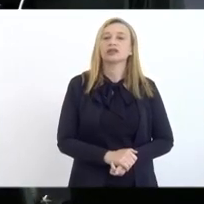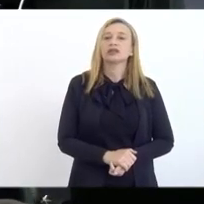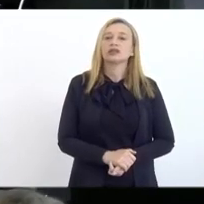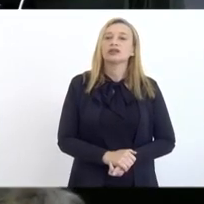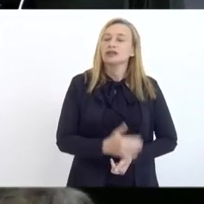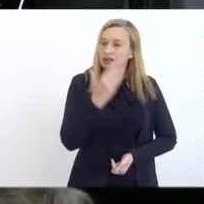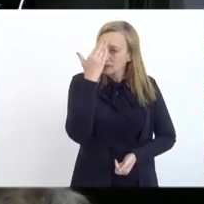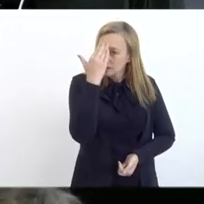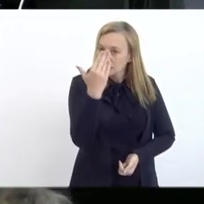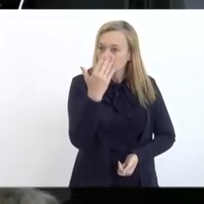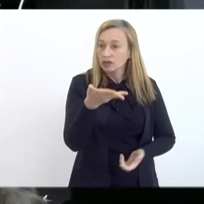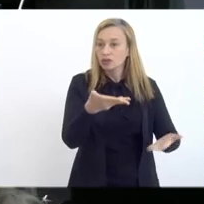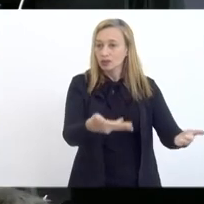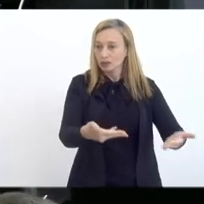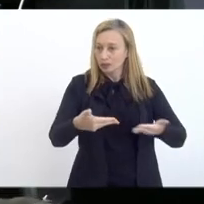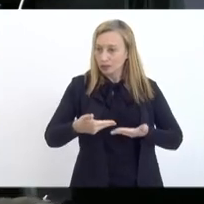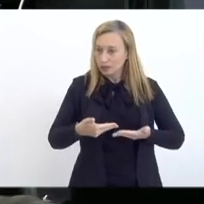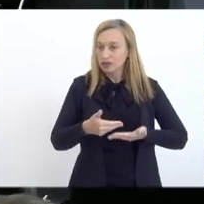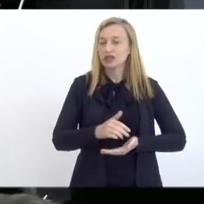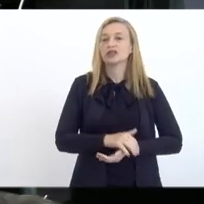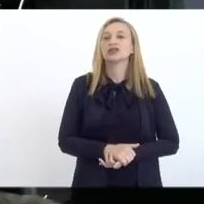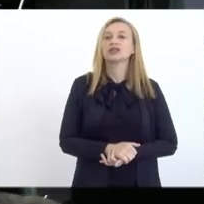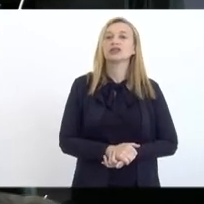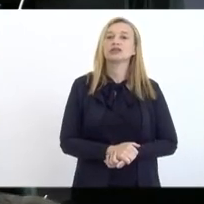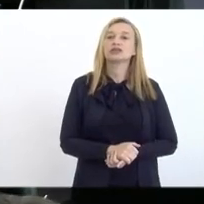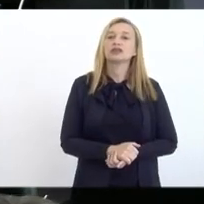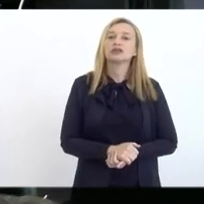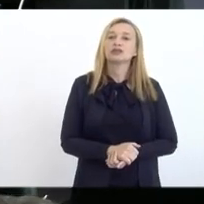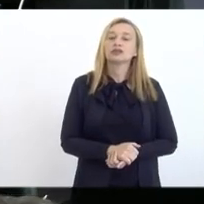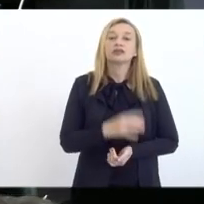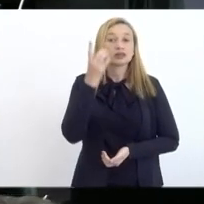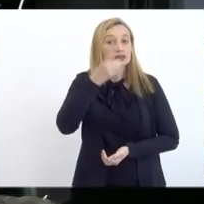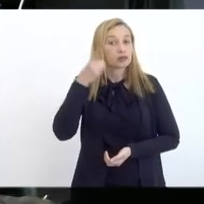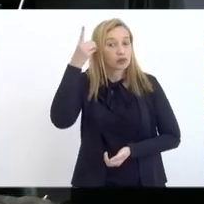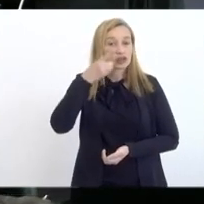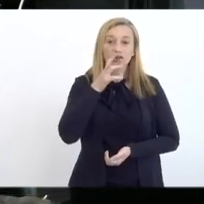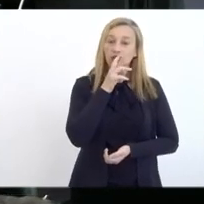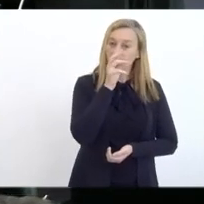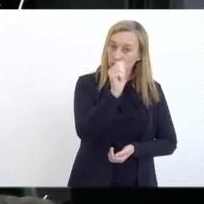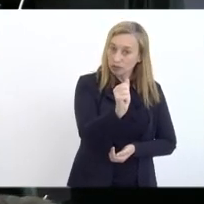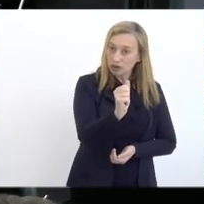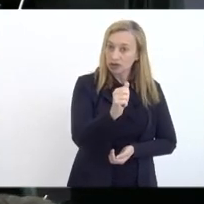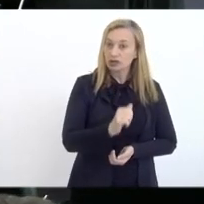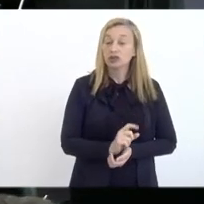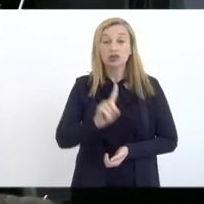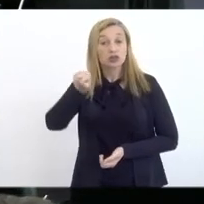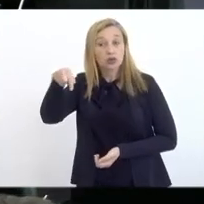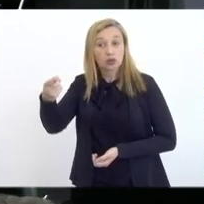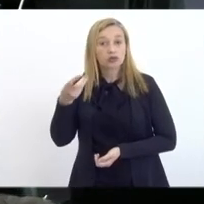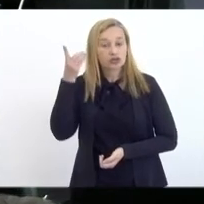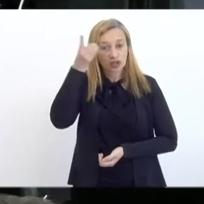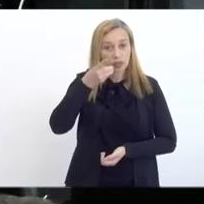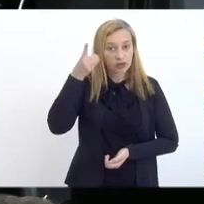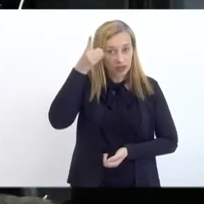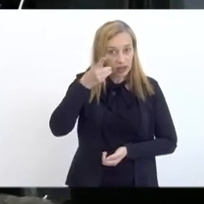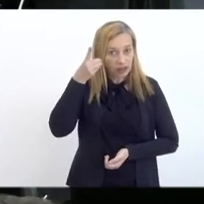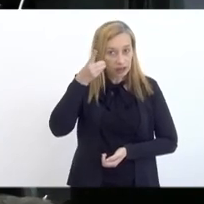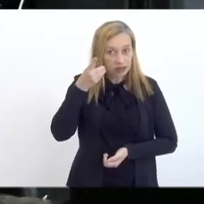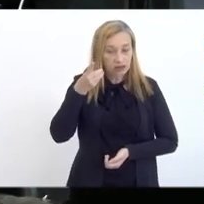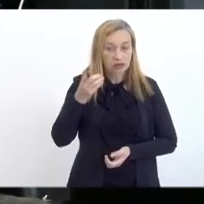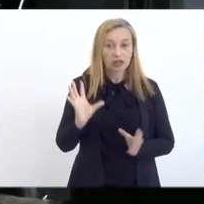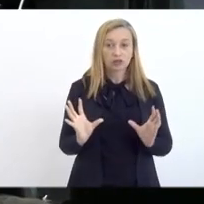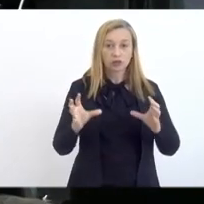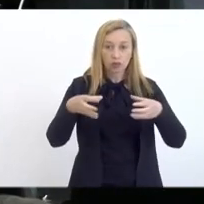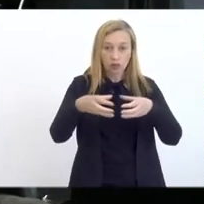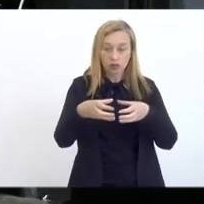Queria agradecer ao convite do deputado Rodrigo Amorim e dos demais deputados que compõem a